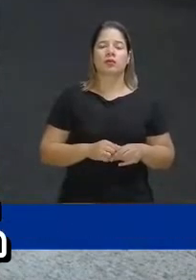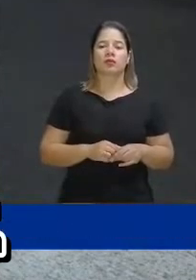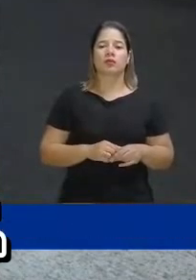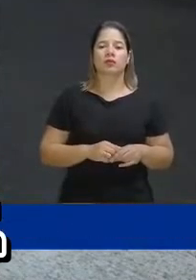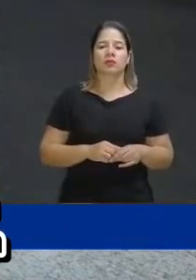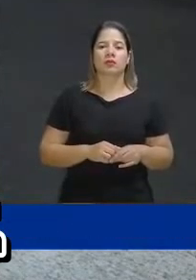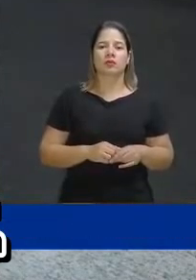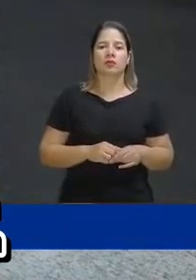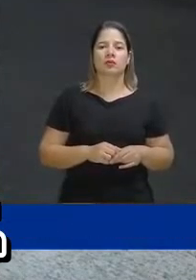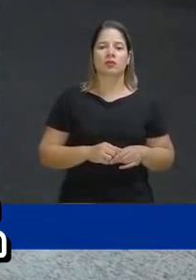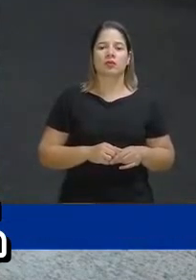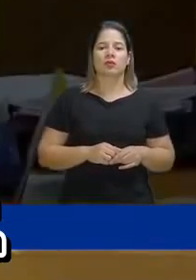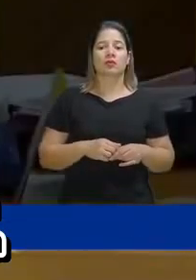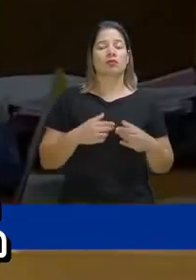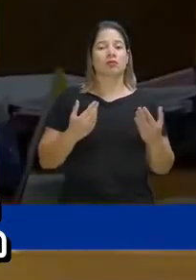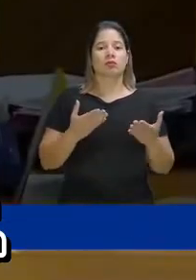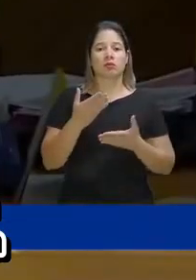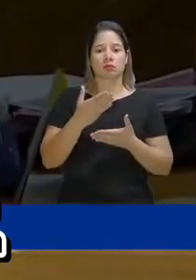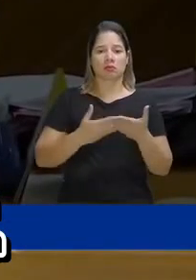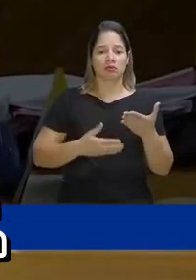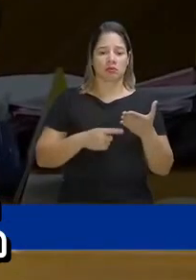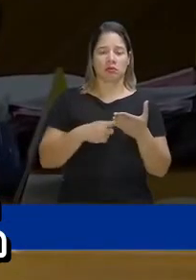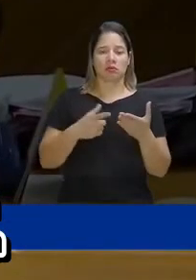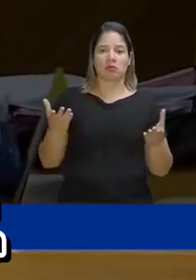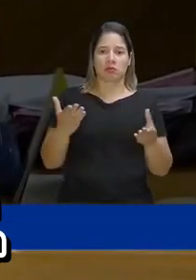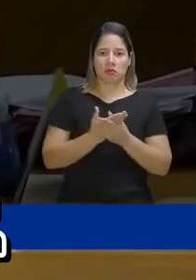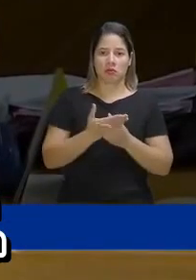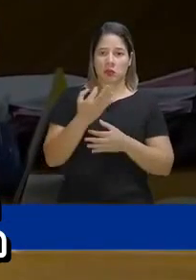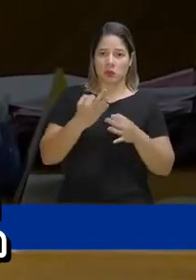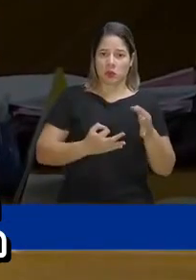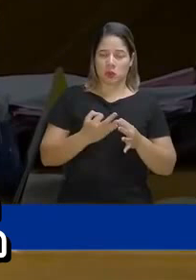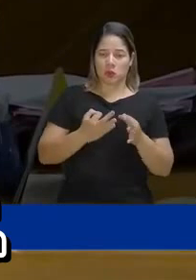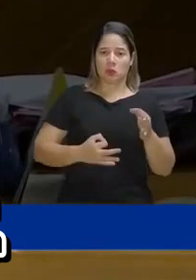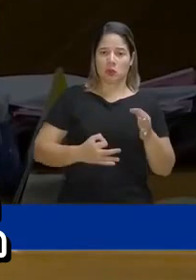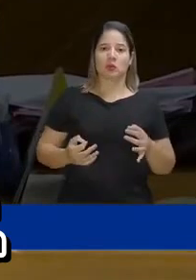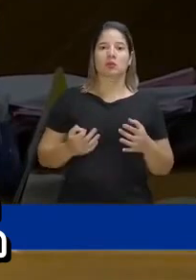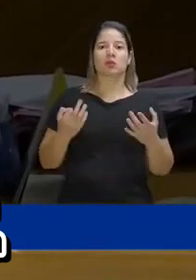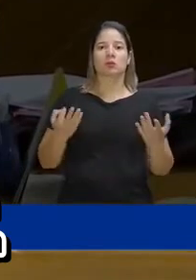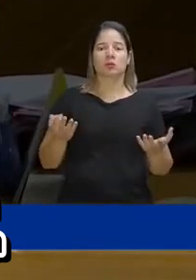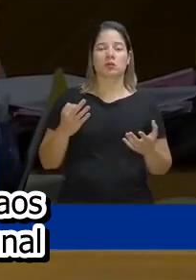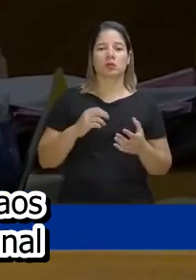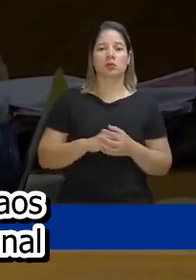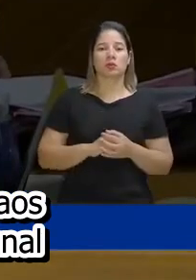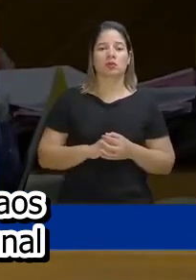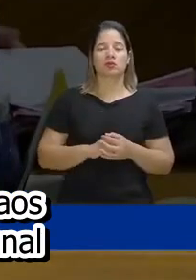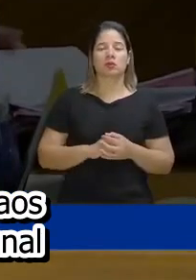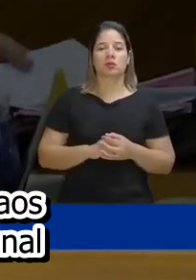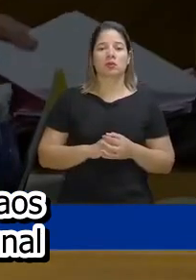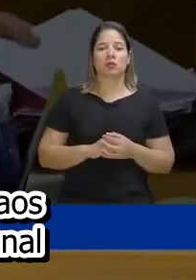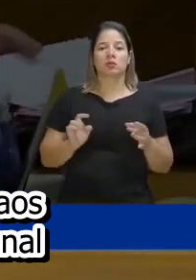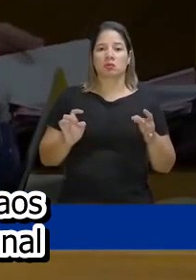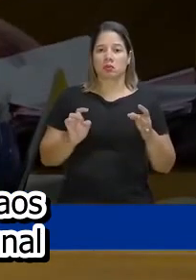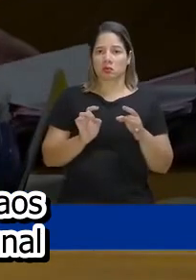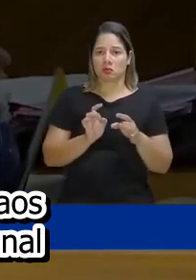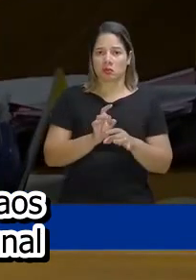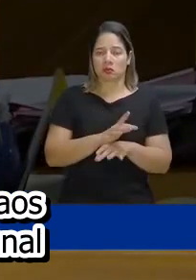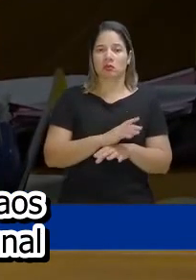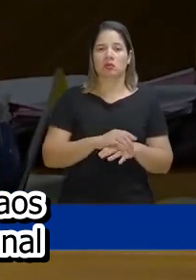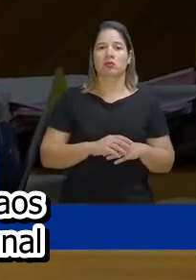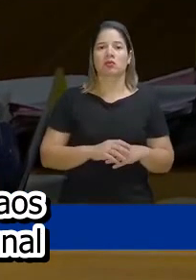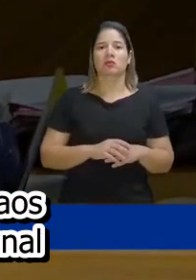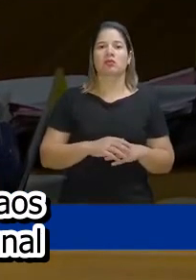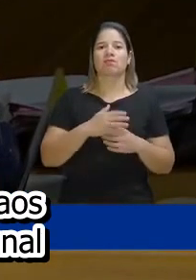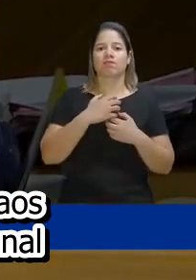Então, ilustres pares, não resta mais nenhum processo nesta pauta para nós julgarmos. Quero registrar com muito sentimento